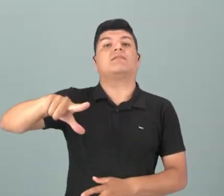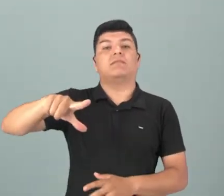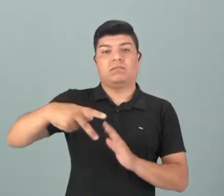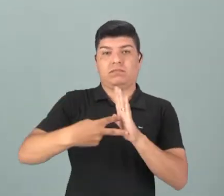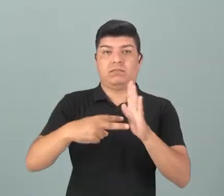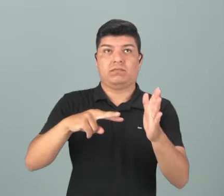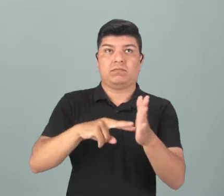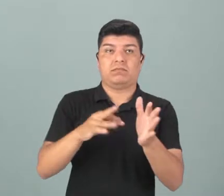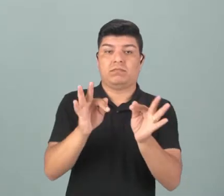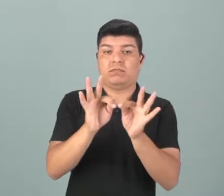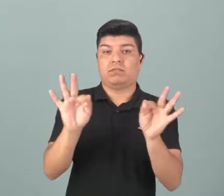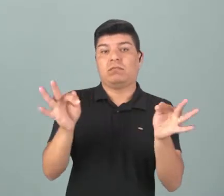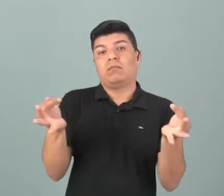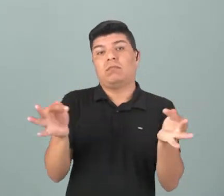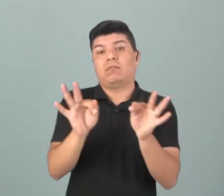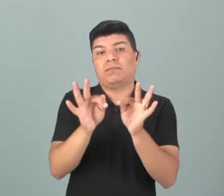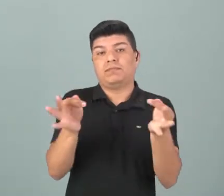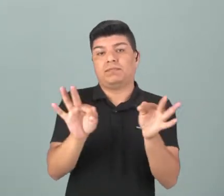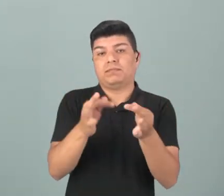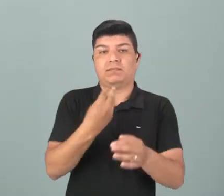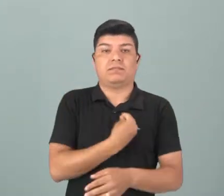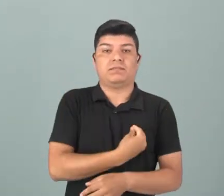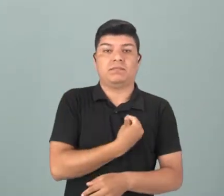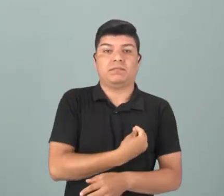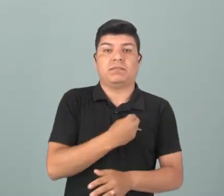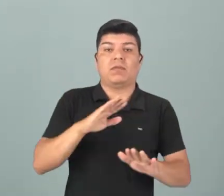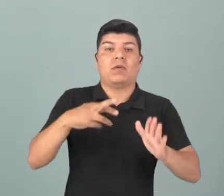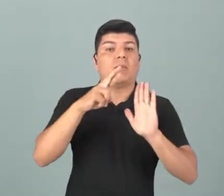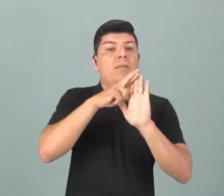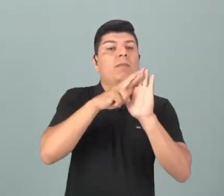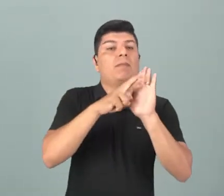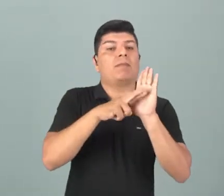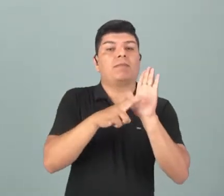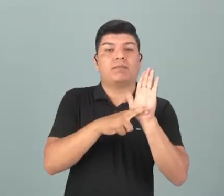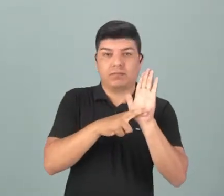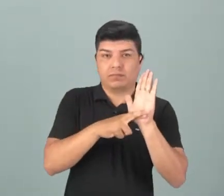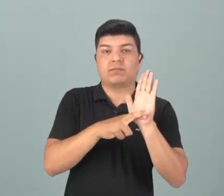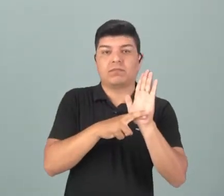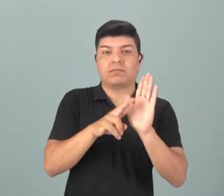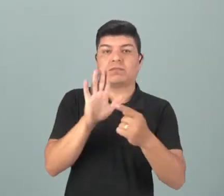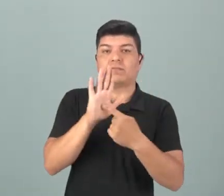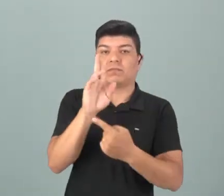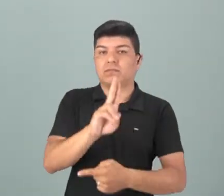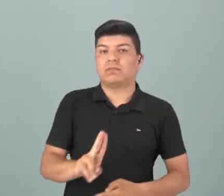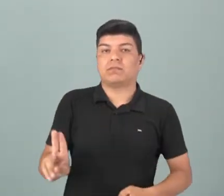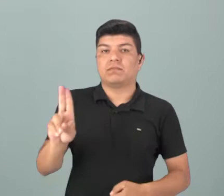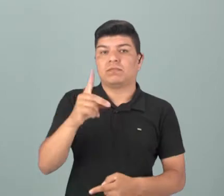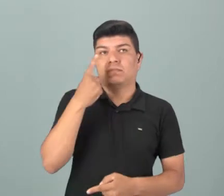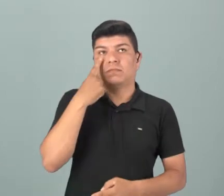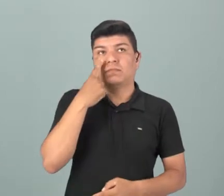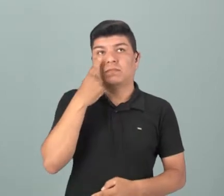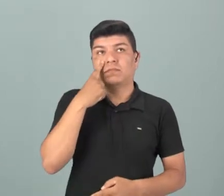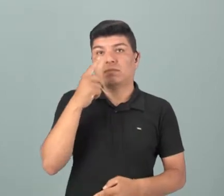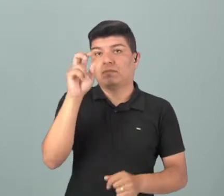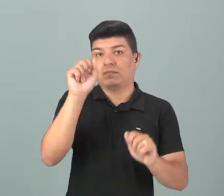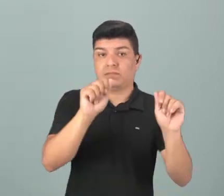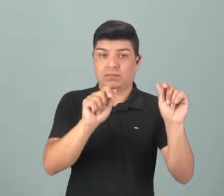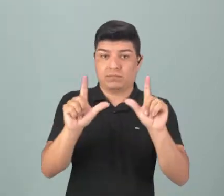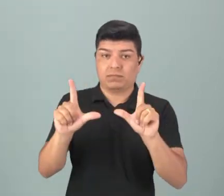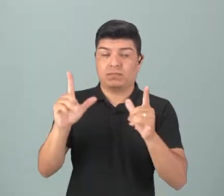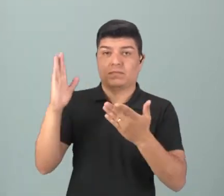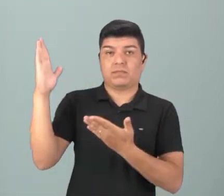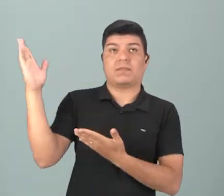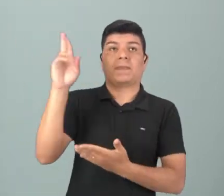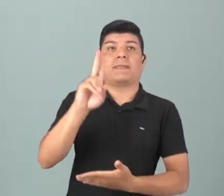né ou Simple Present para que nós usamos e quais são as regras que regem ou surpresa então observem aí comigo na tela